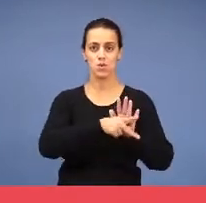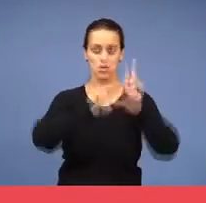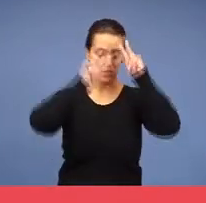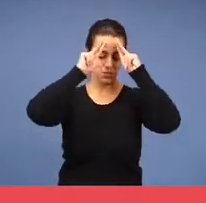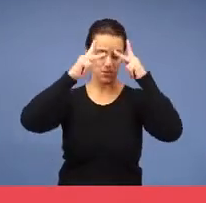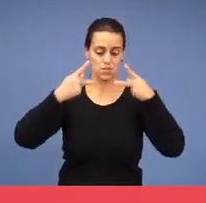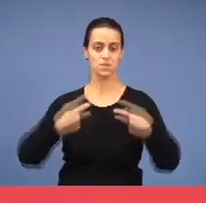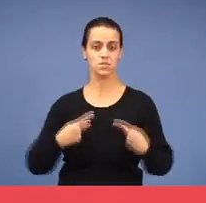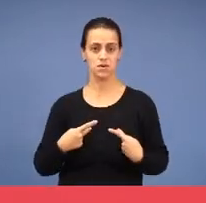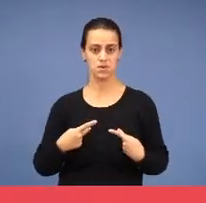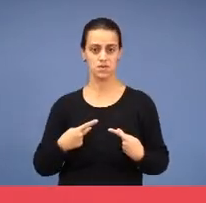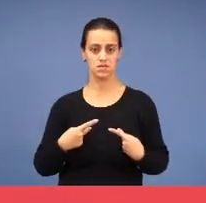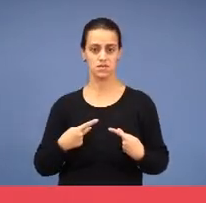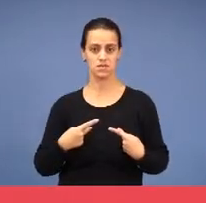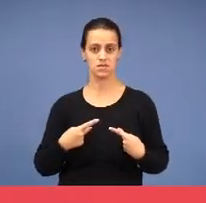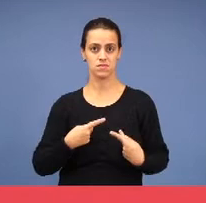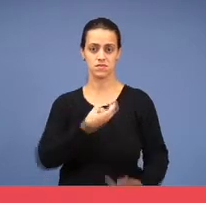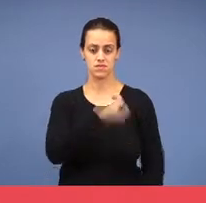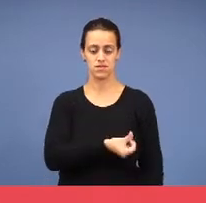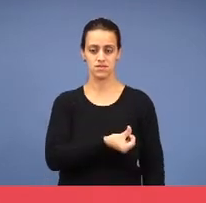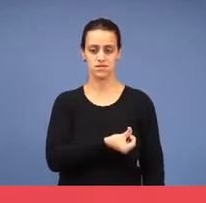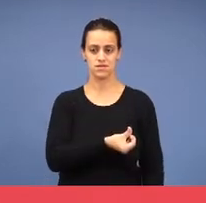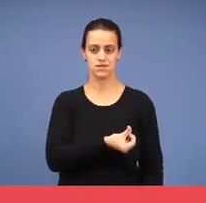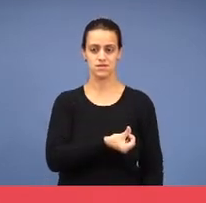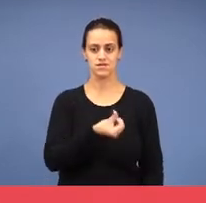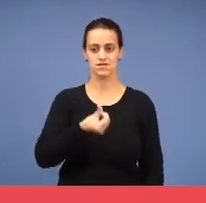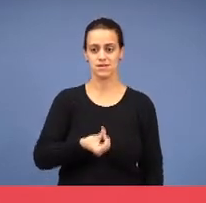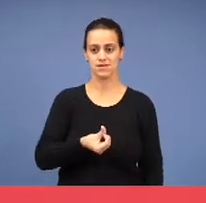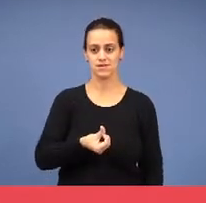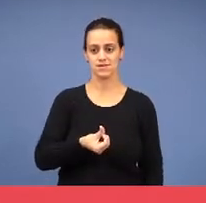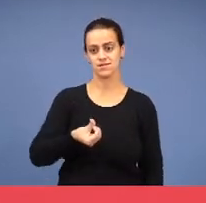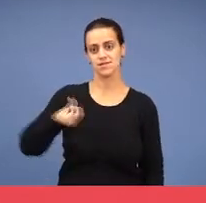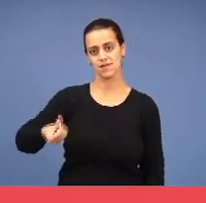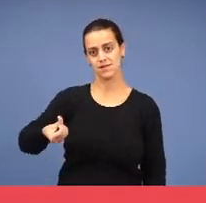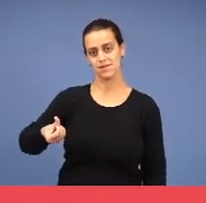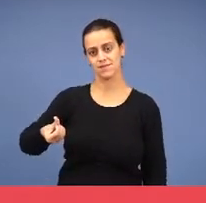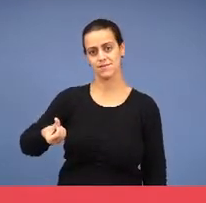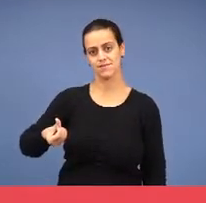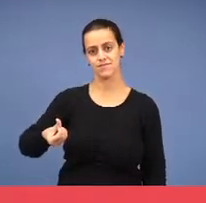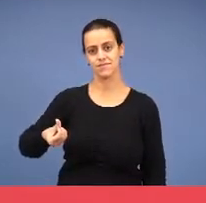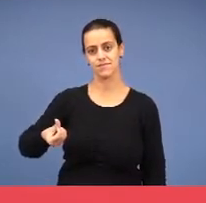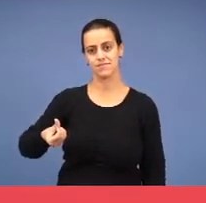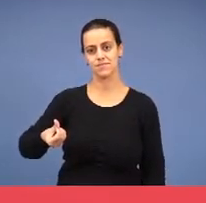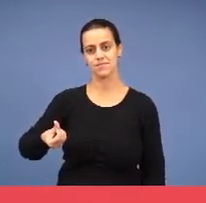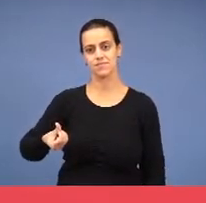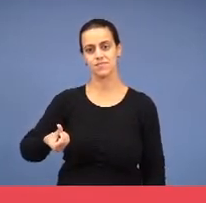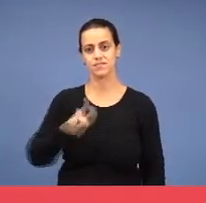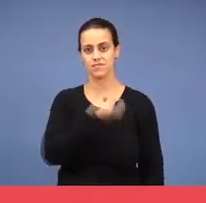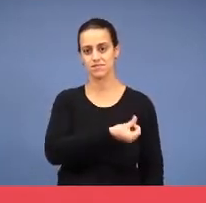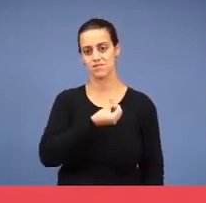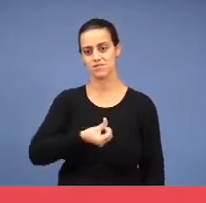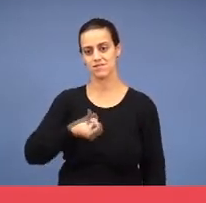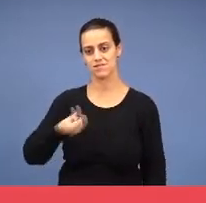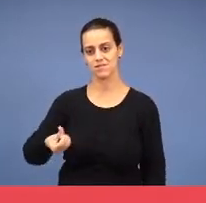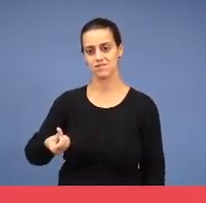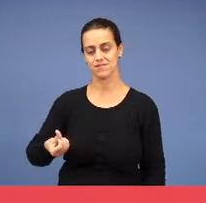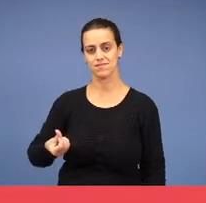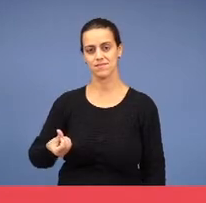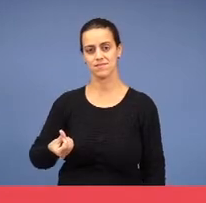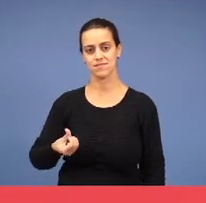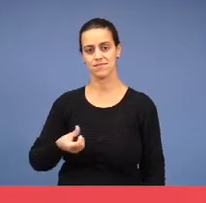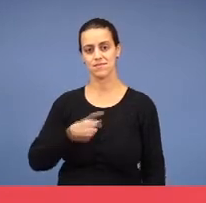tem seis, outro seis e outro seis aqui. Ah, 666. São